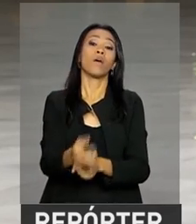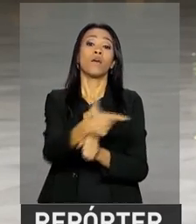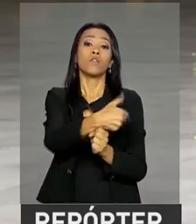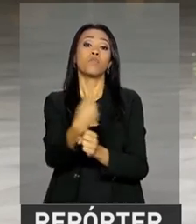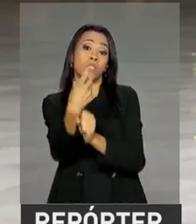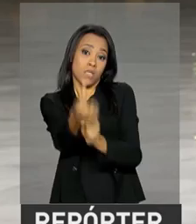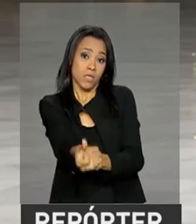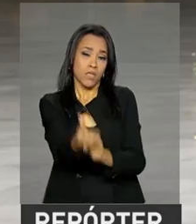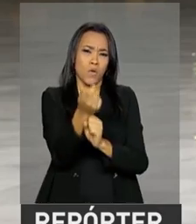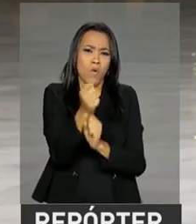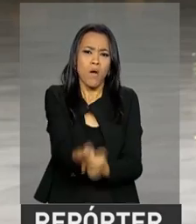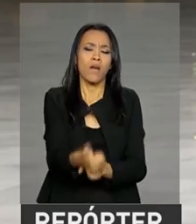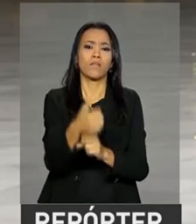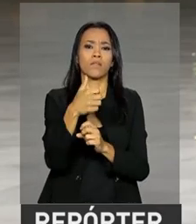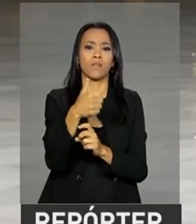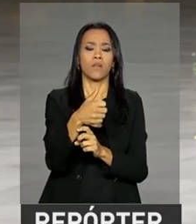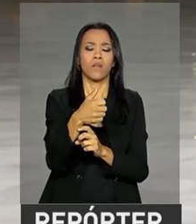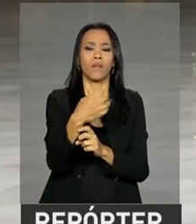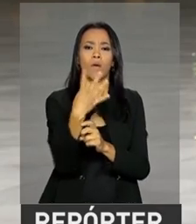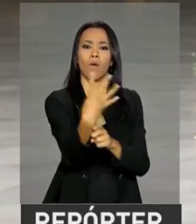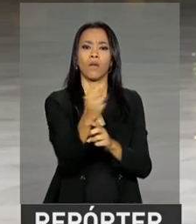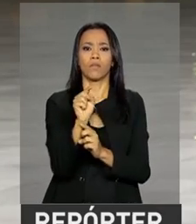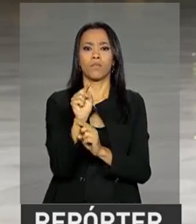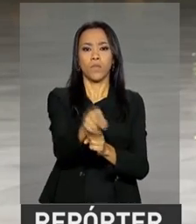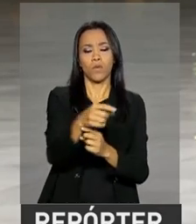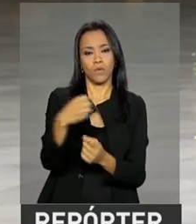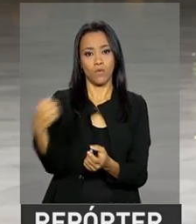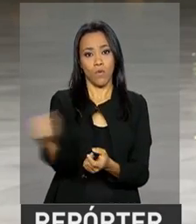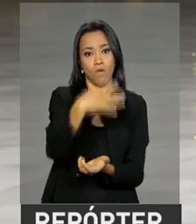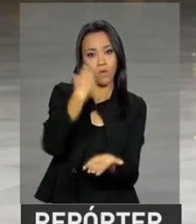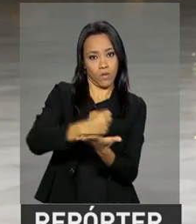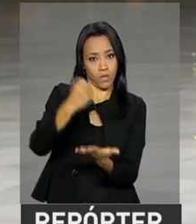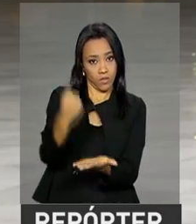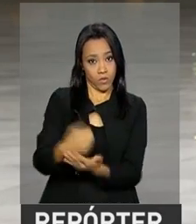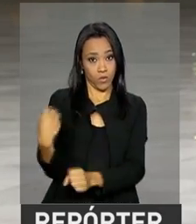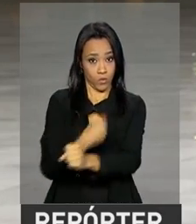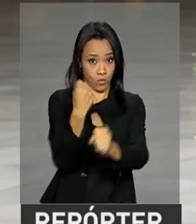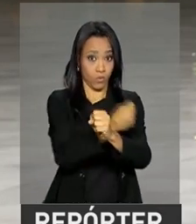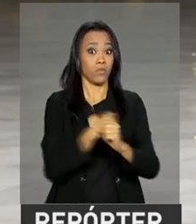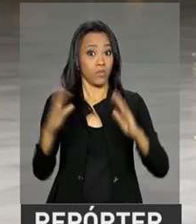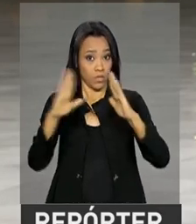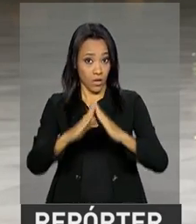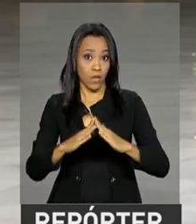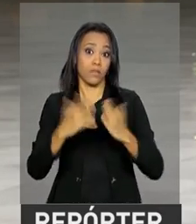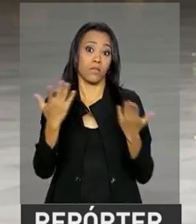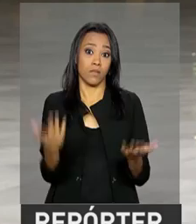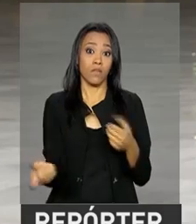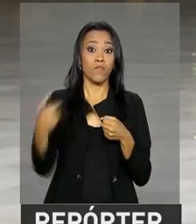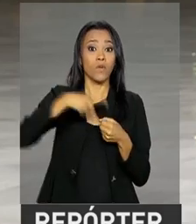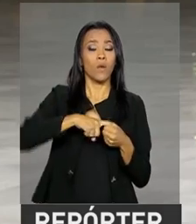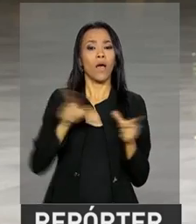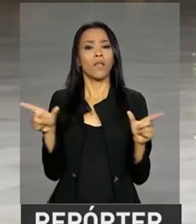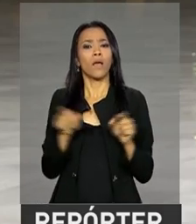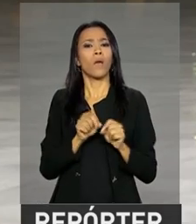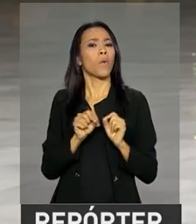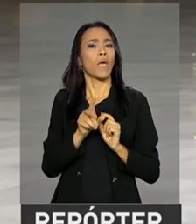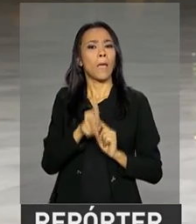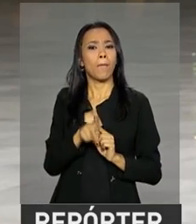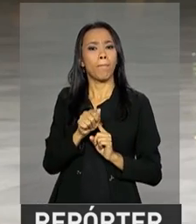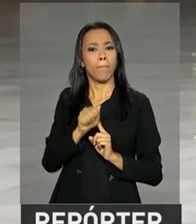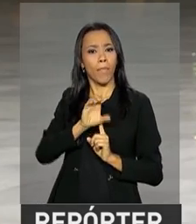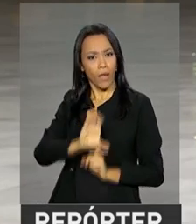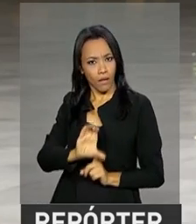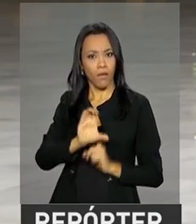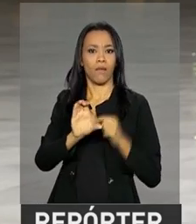houve quase 4.000 novas contratações de unidades habitacionais vinculadas ao pac o programa de aceleração do